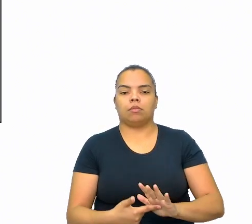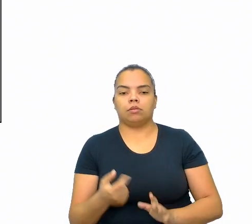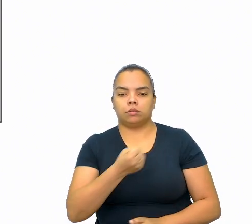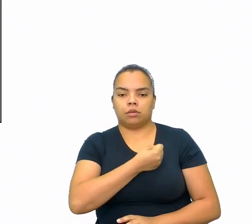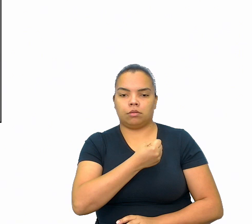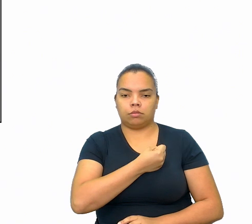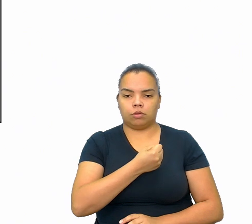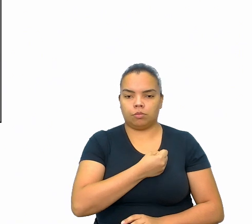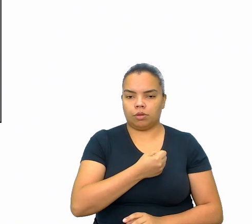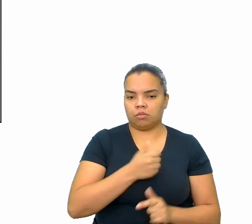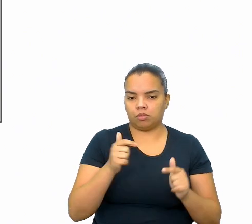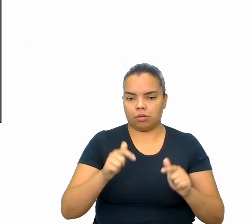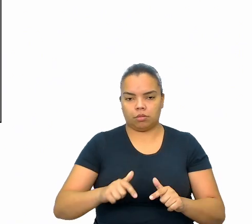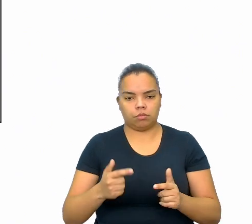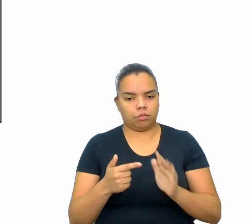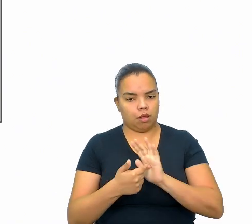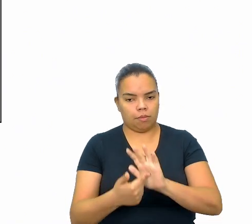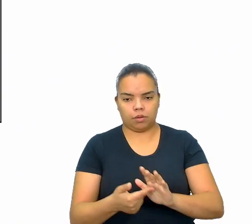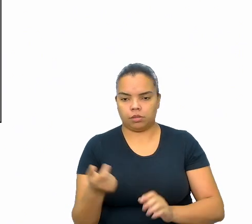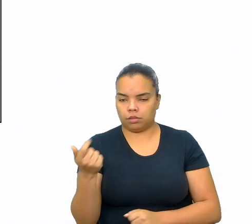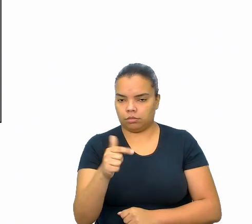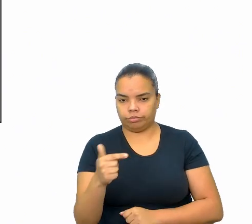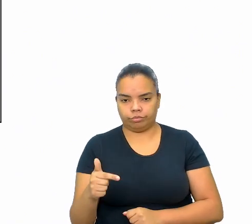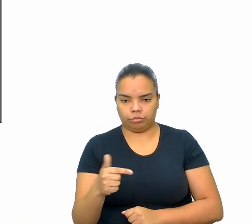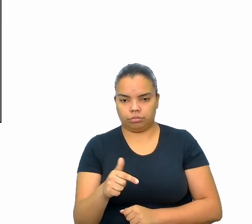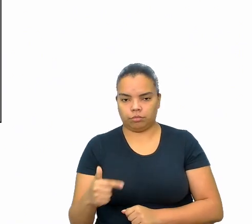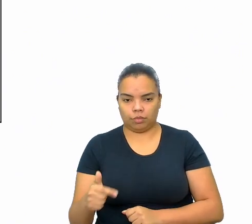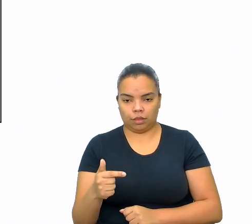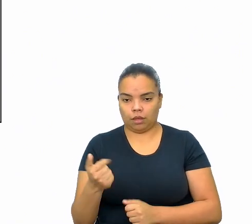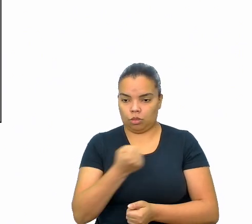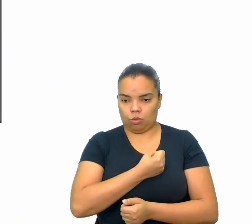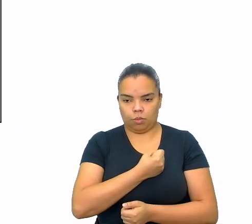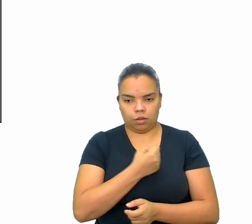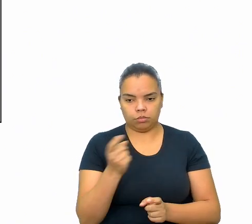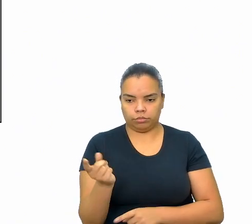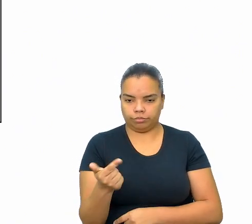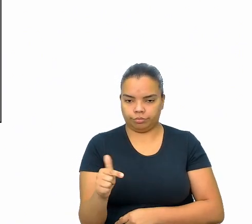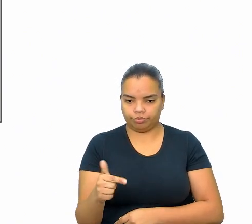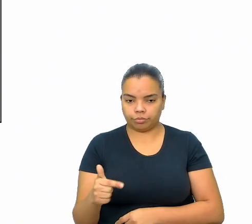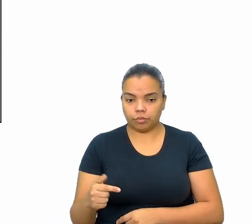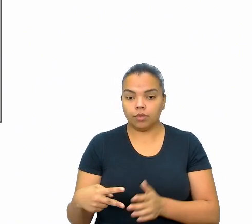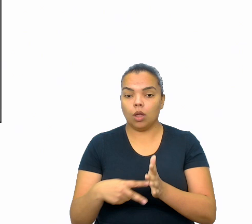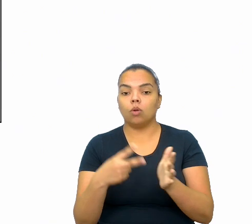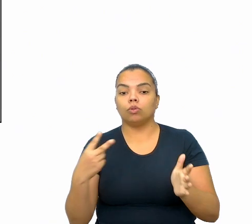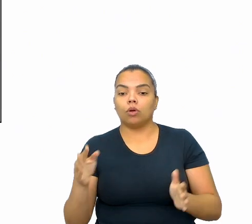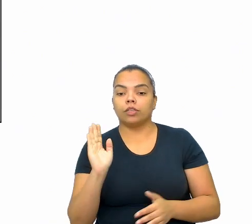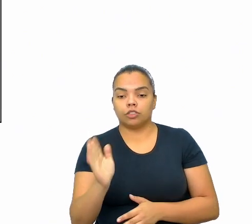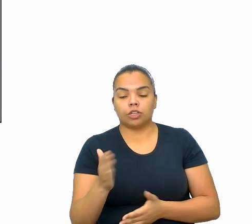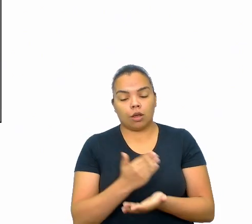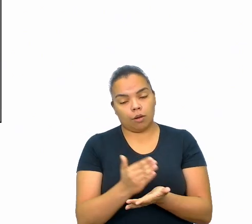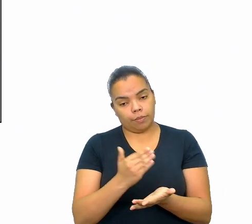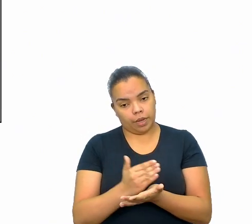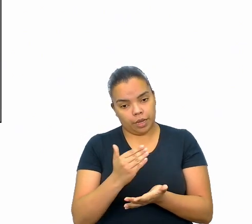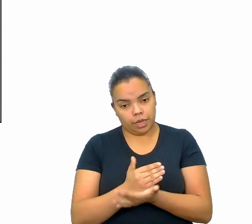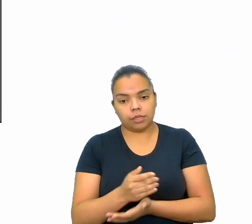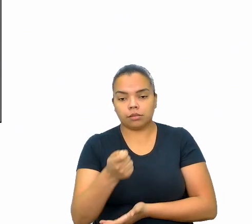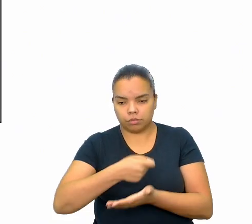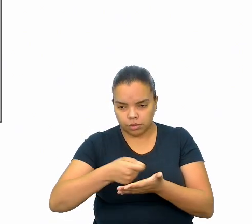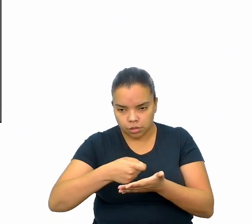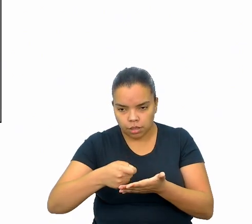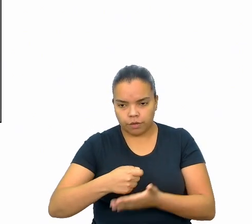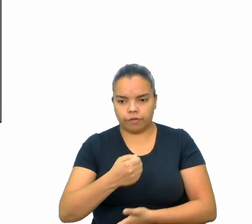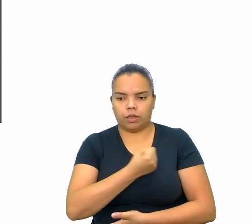não representa com algarismos, né? Já o 2, as crianças elas podem fazer escritas numéricas,